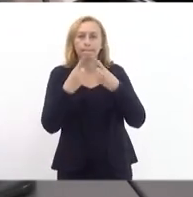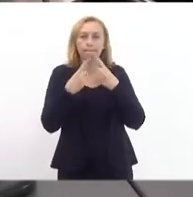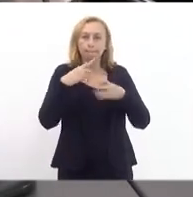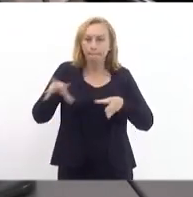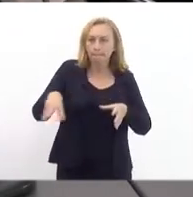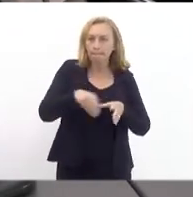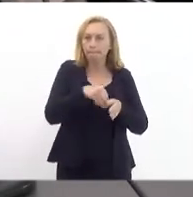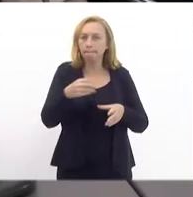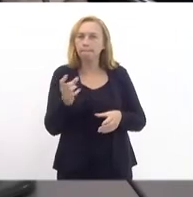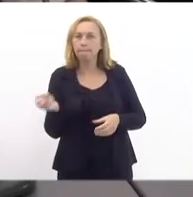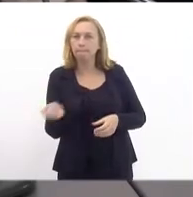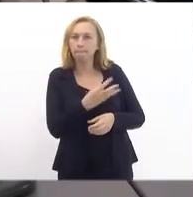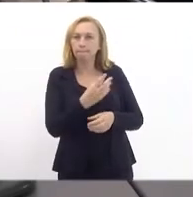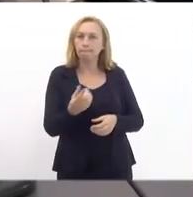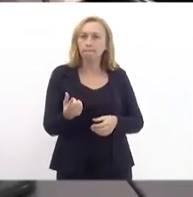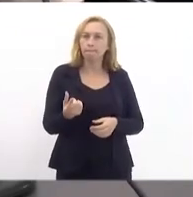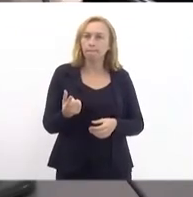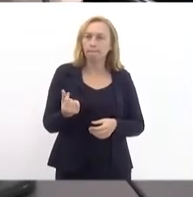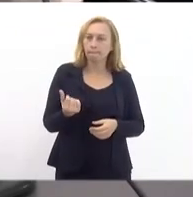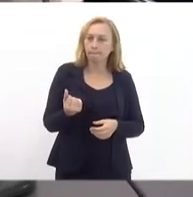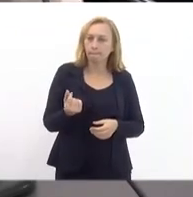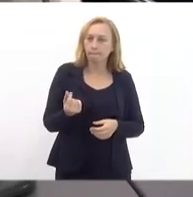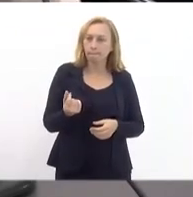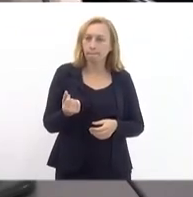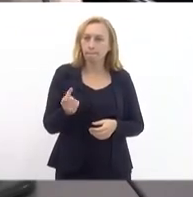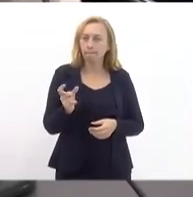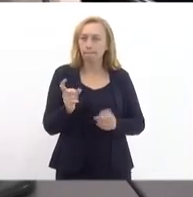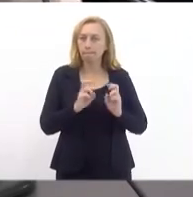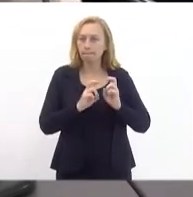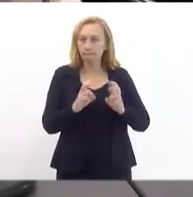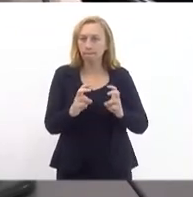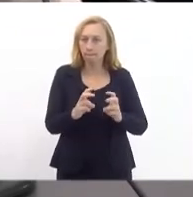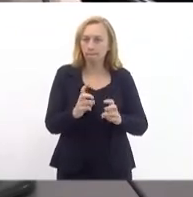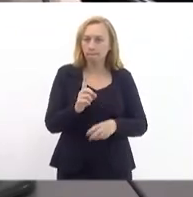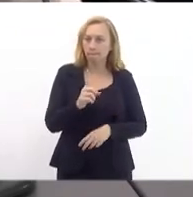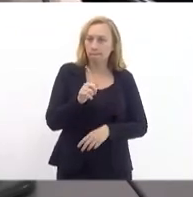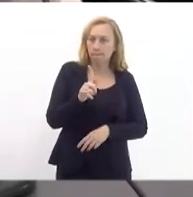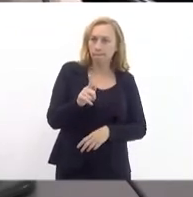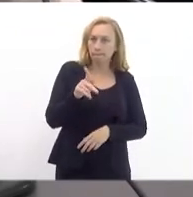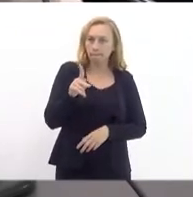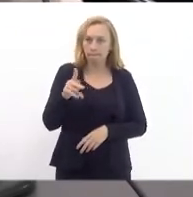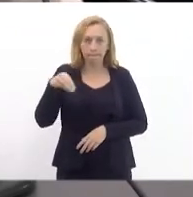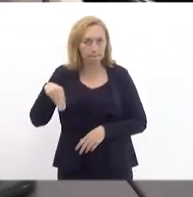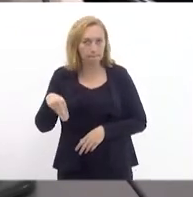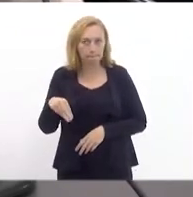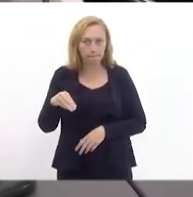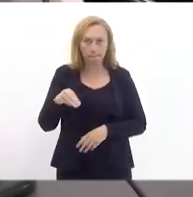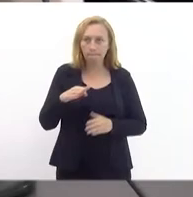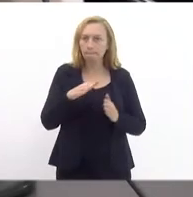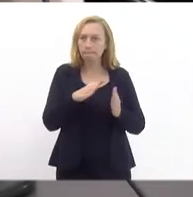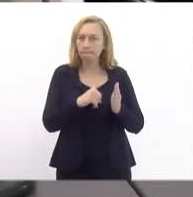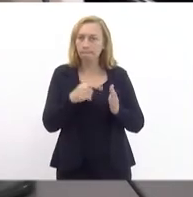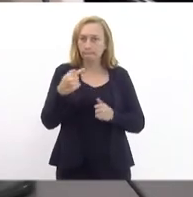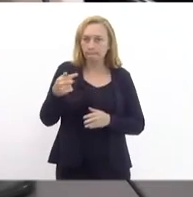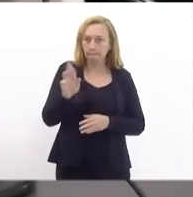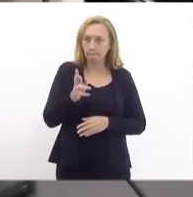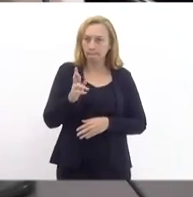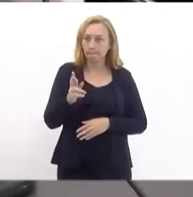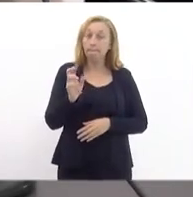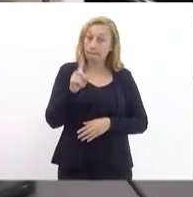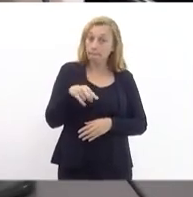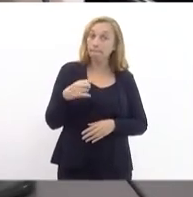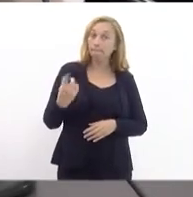implementar uma nova política tarifária, e não é o IGPM, não vai ser o IGPM, não pode ser, e não vai ser uma tarifa de R$7, é muito,